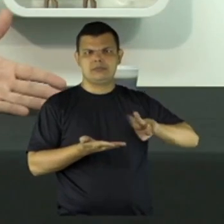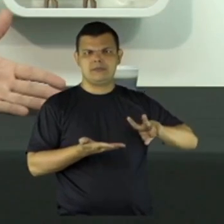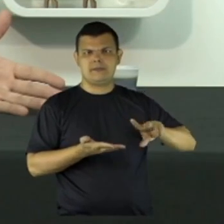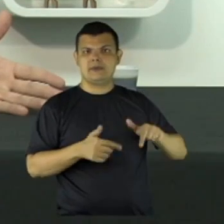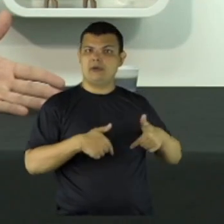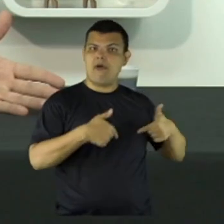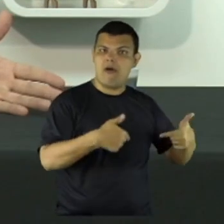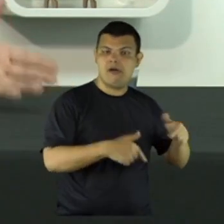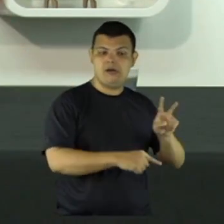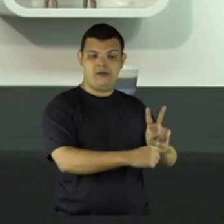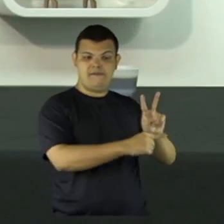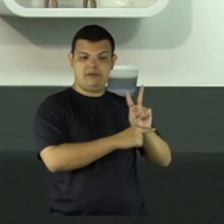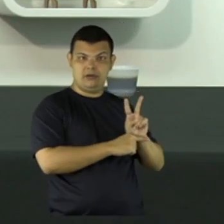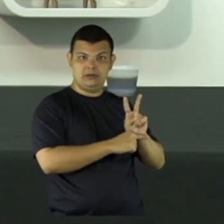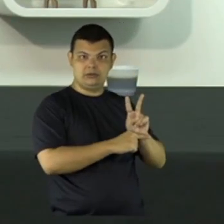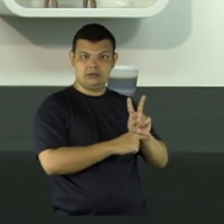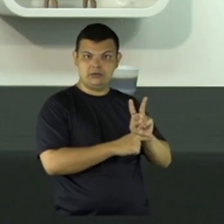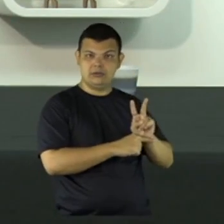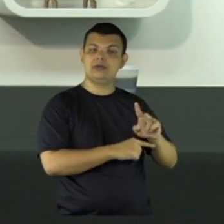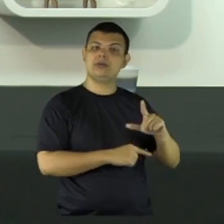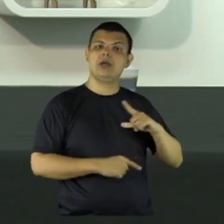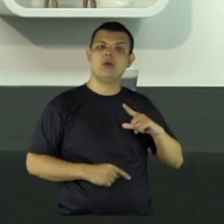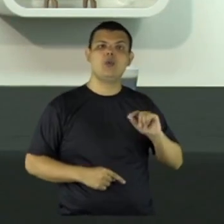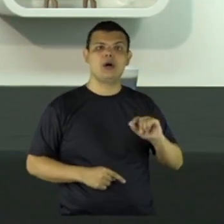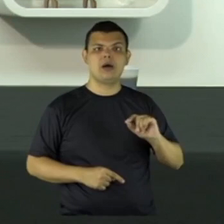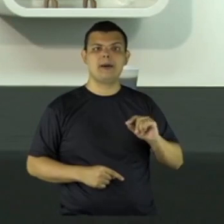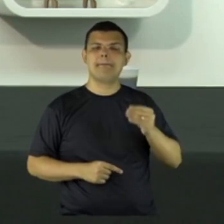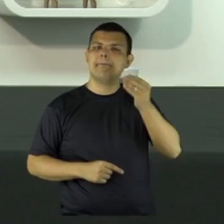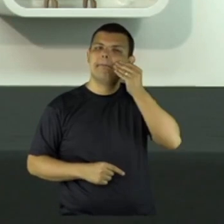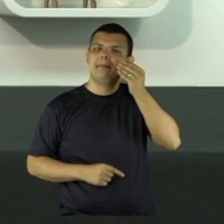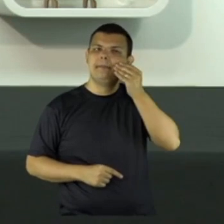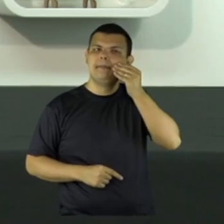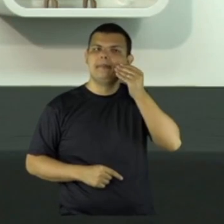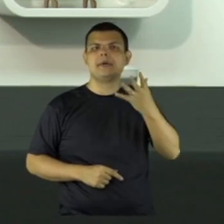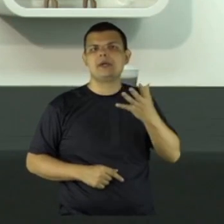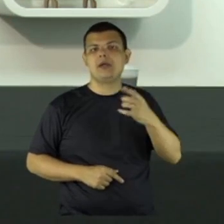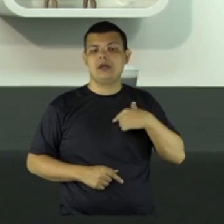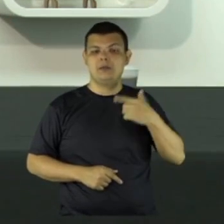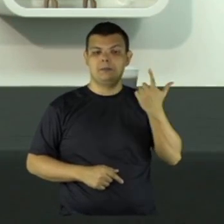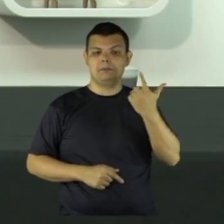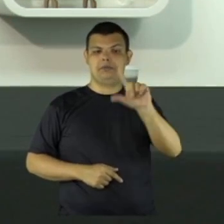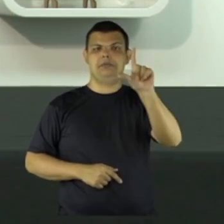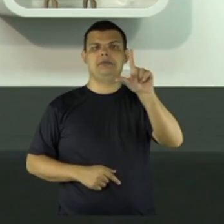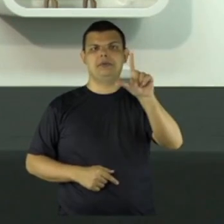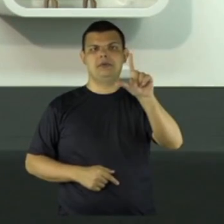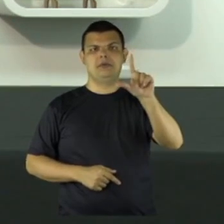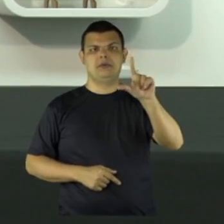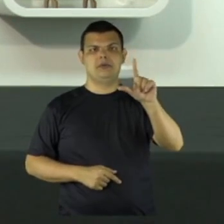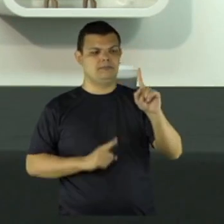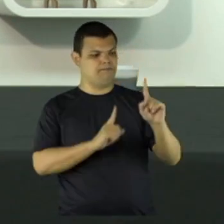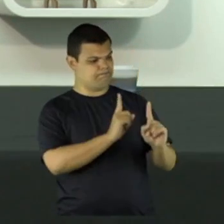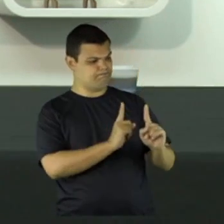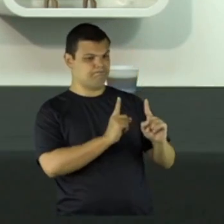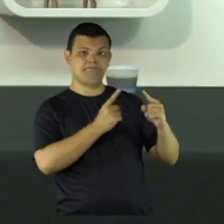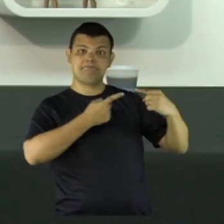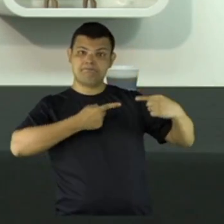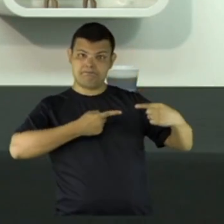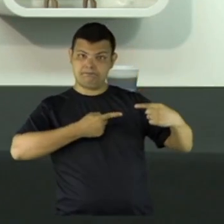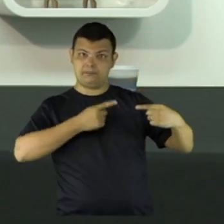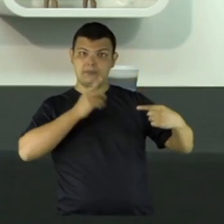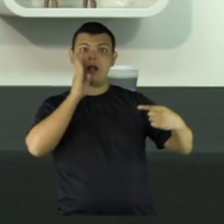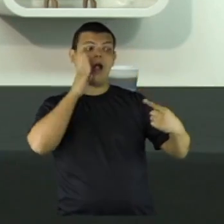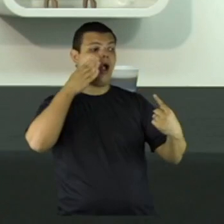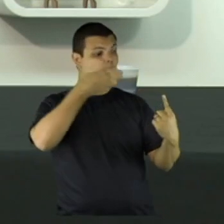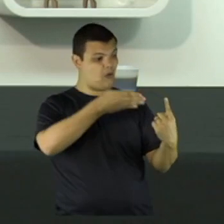como a gente viu no princípio anterior, elas vão servir para que você atinja o seu oponente, que vai ser o seu próprio alvo.